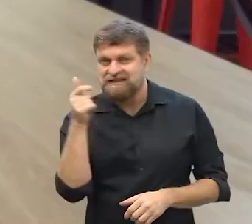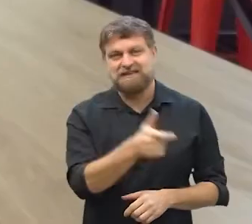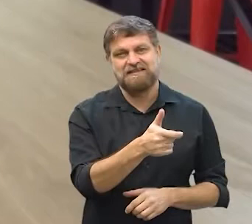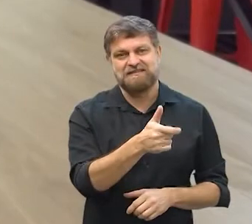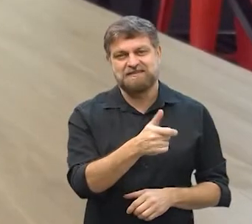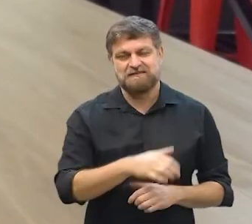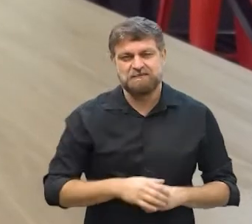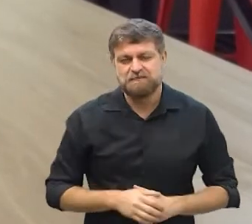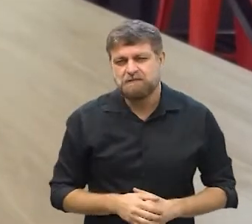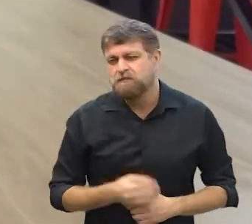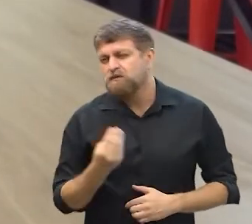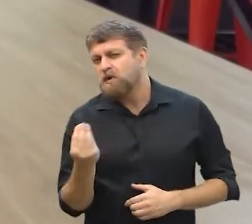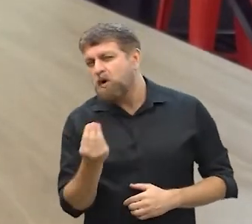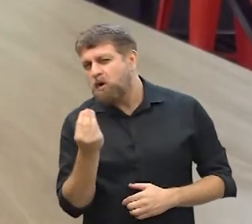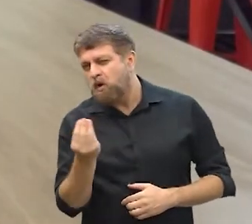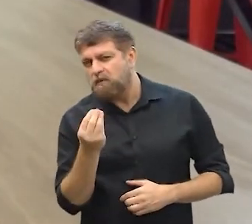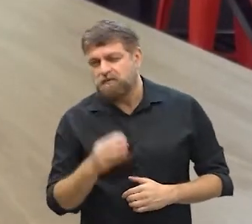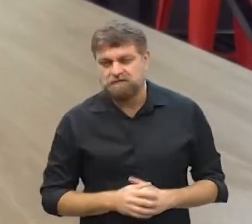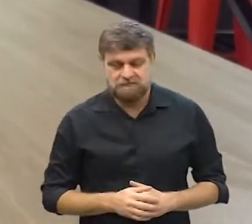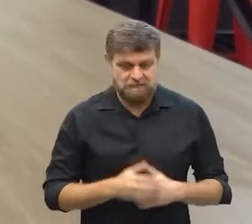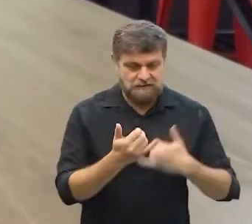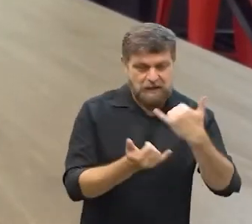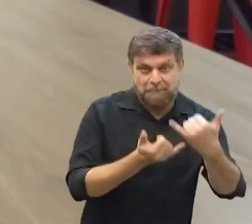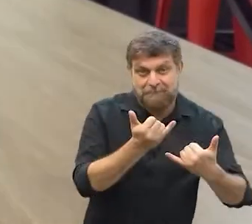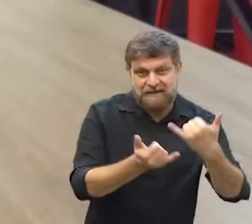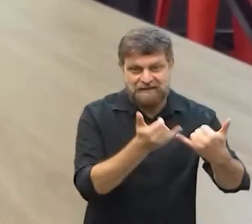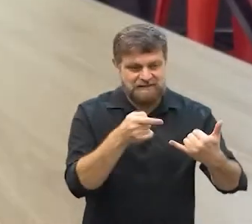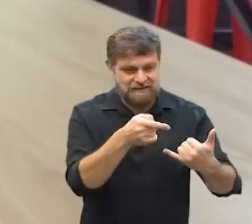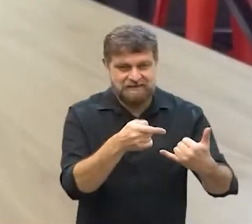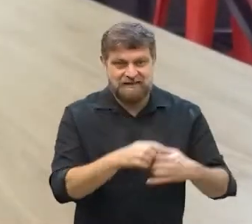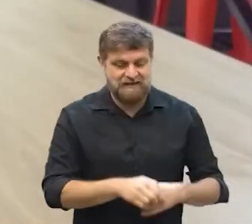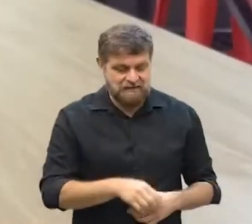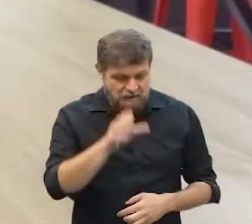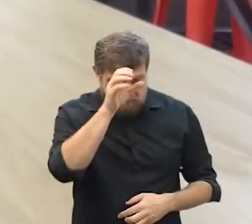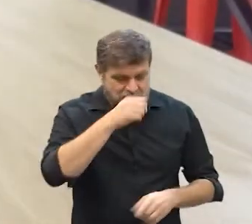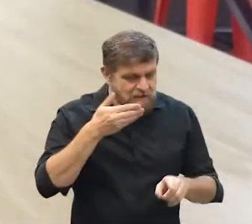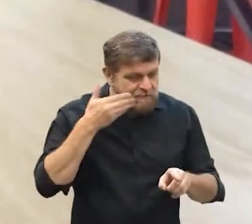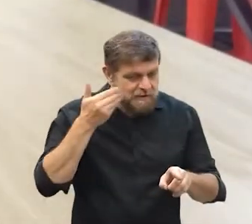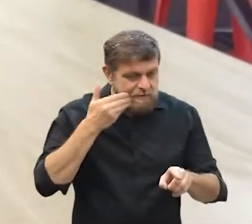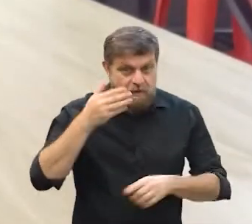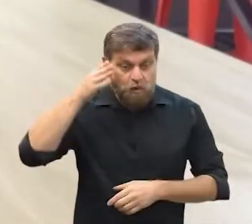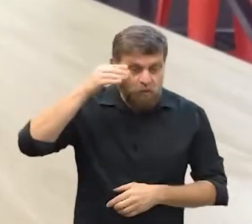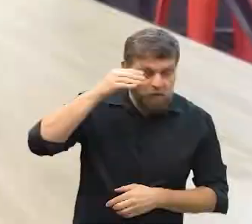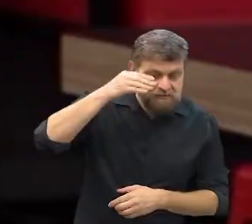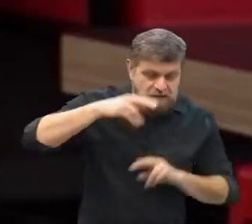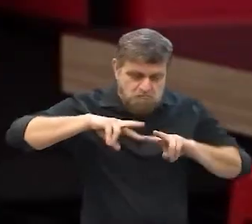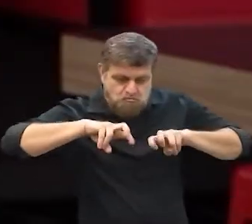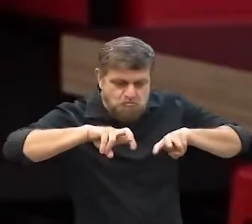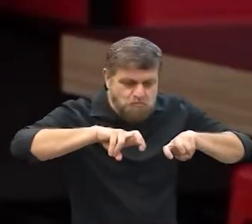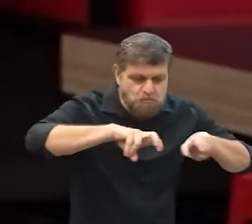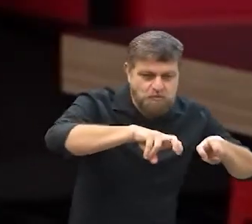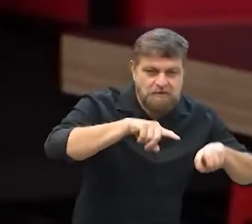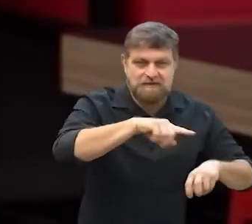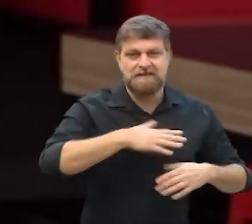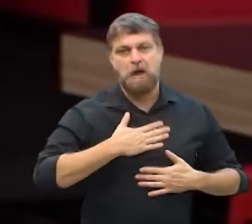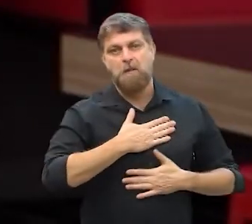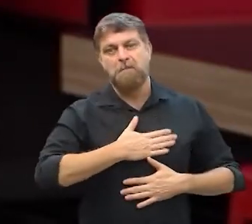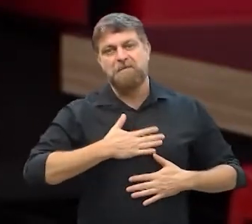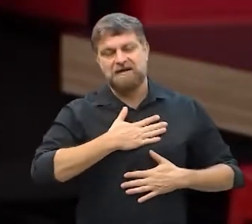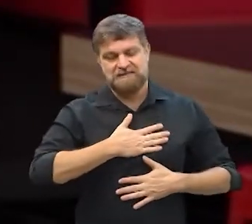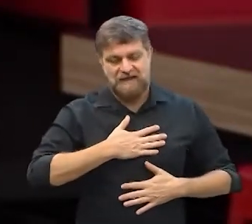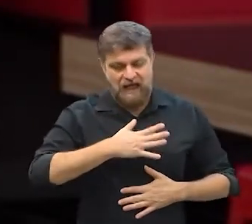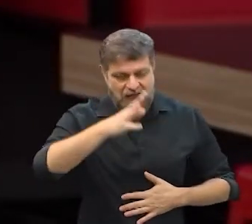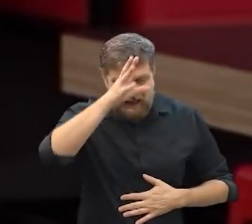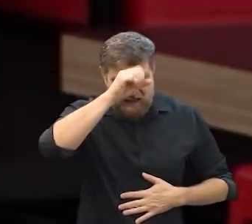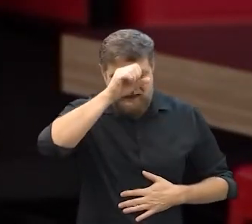interessante. Que seria assim, aprender brincando, aprender com curiosidade, aprender com prazer.